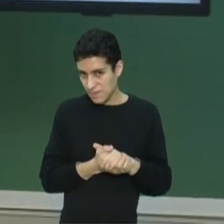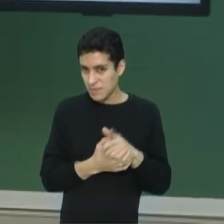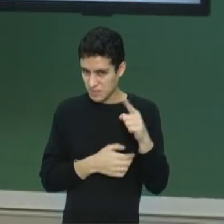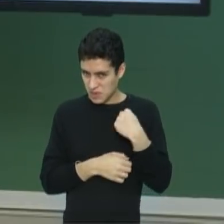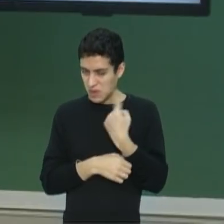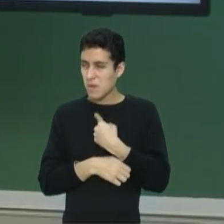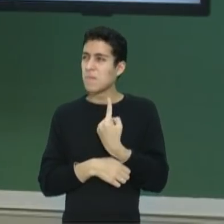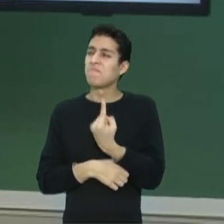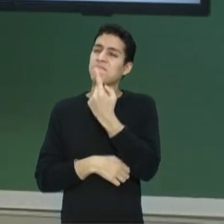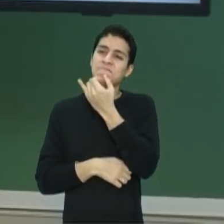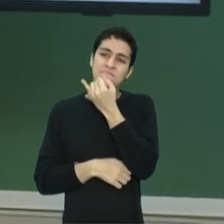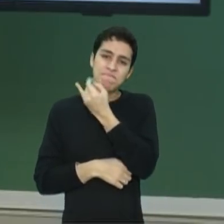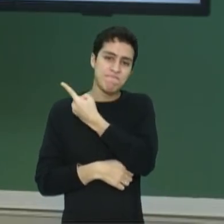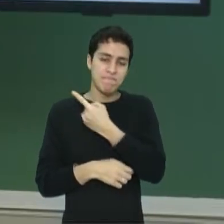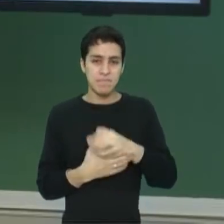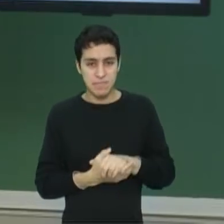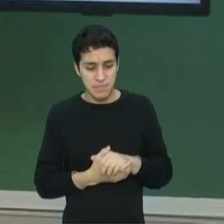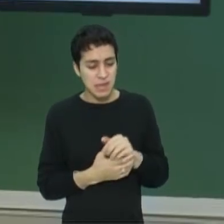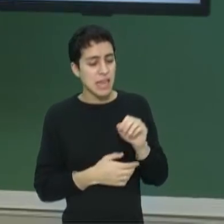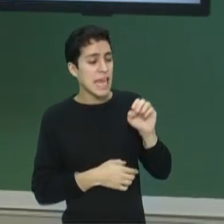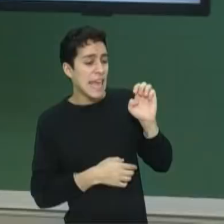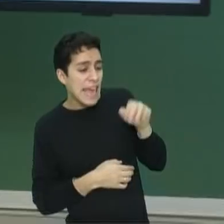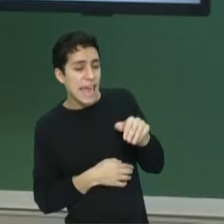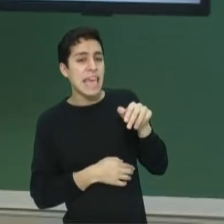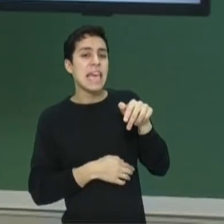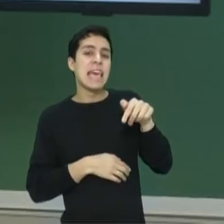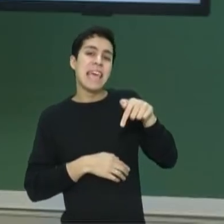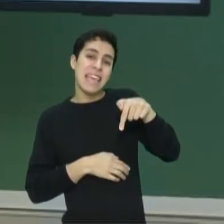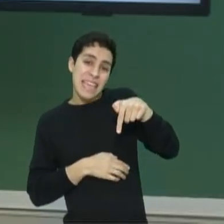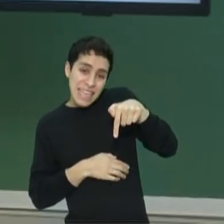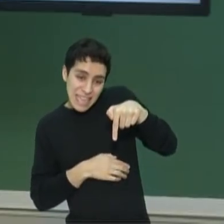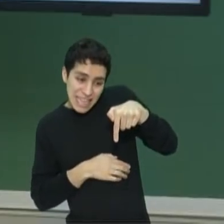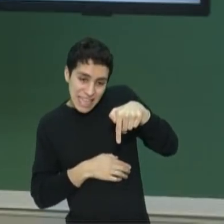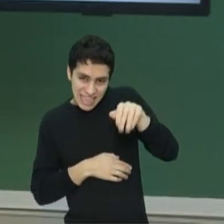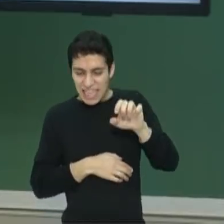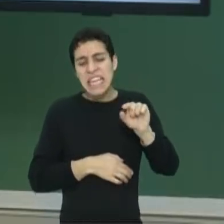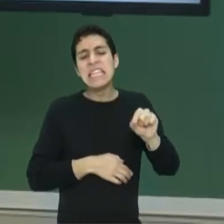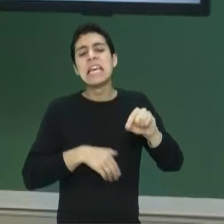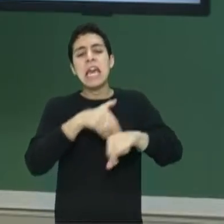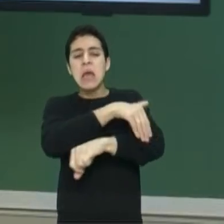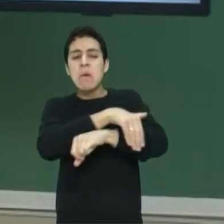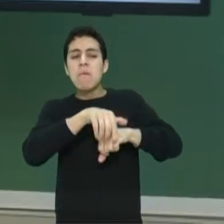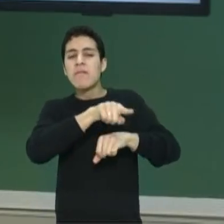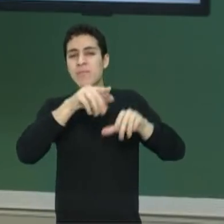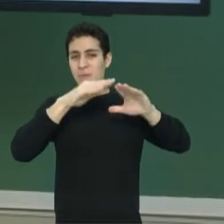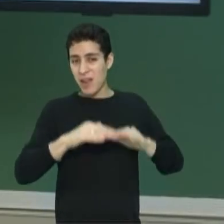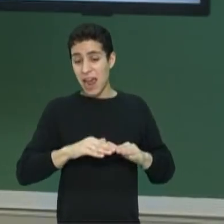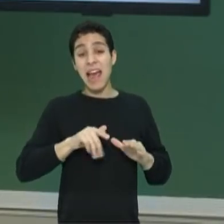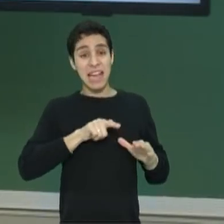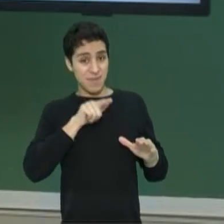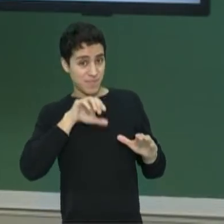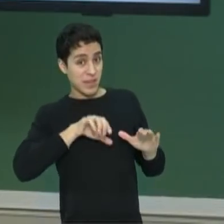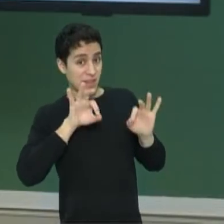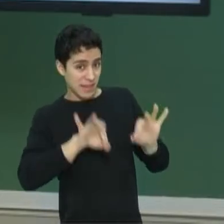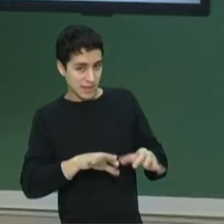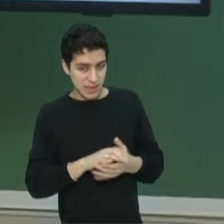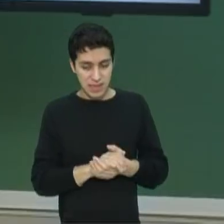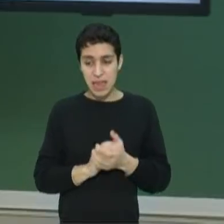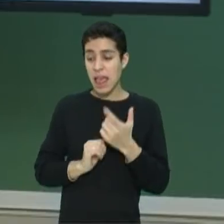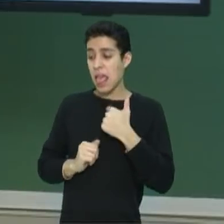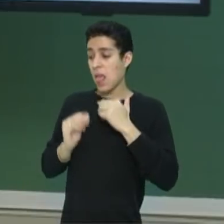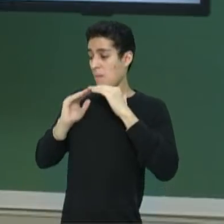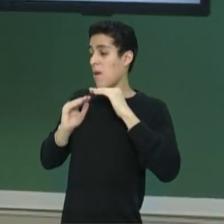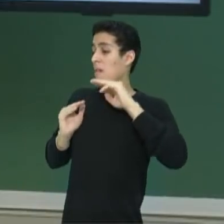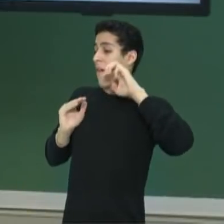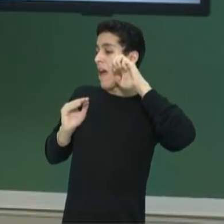nosso primeiro exemplo daqui. Né? Então, em que rua você mora? Ou agora sim a frase está gramaticalmente correta. Né? Eu moro em